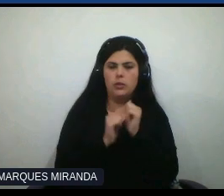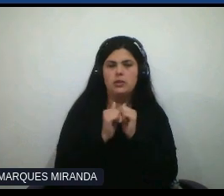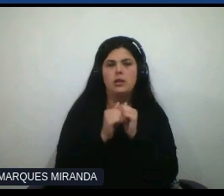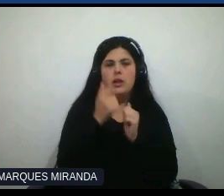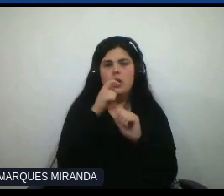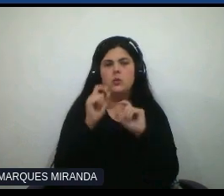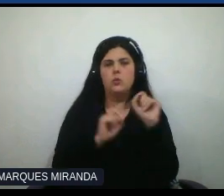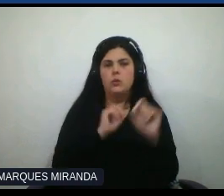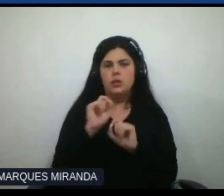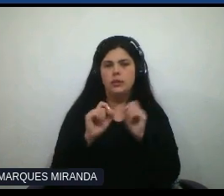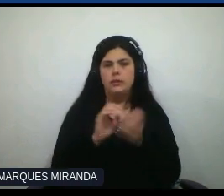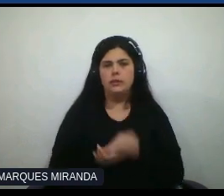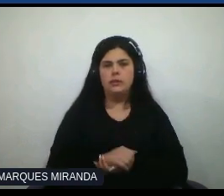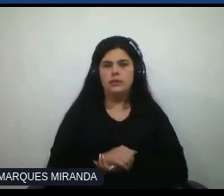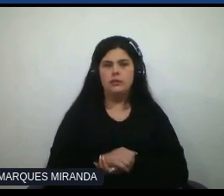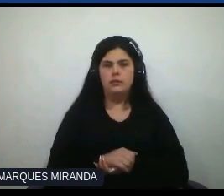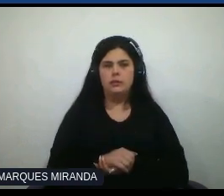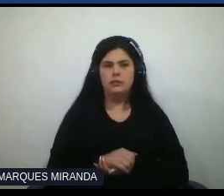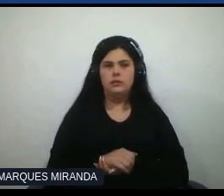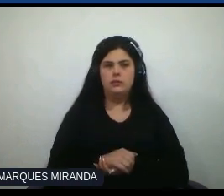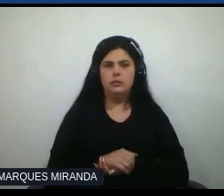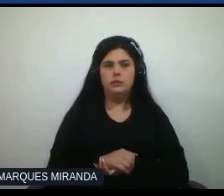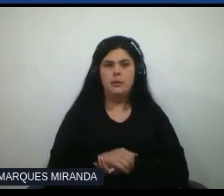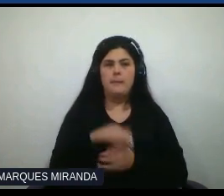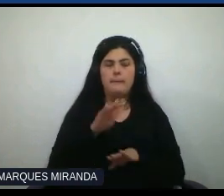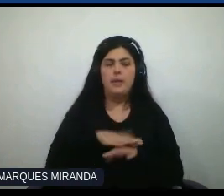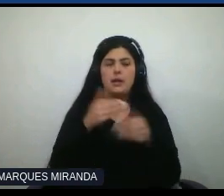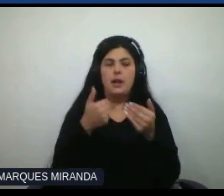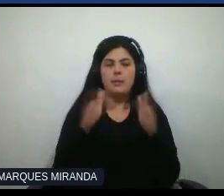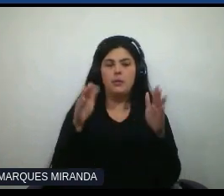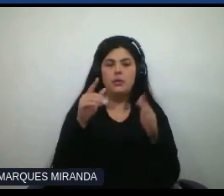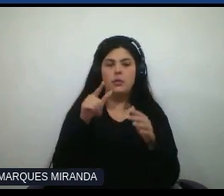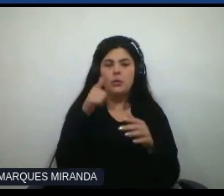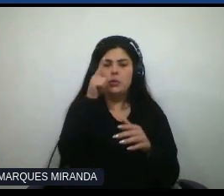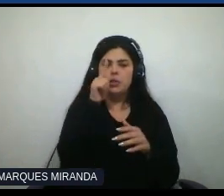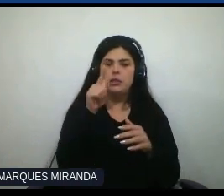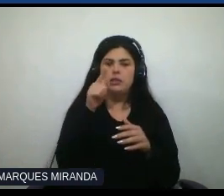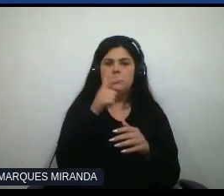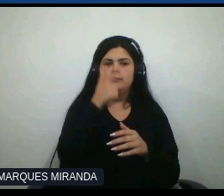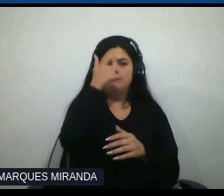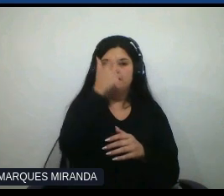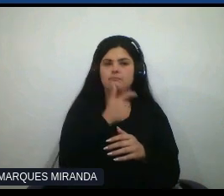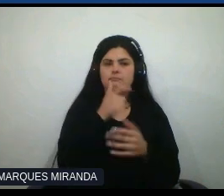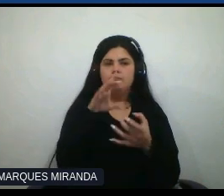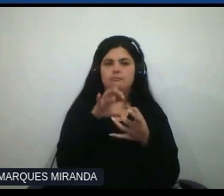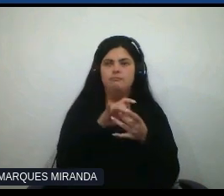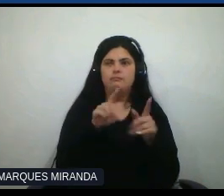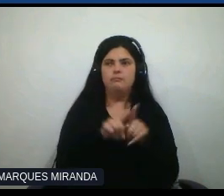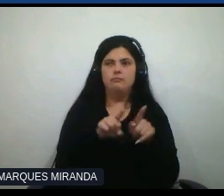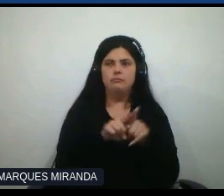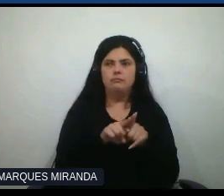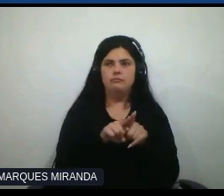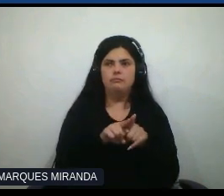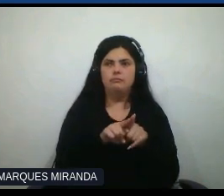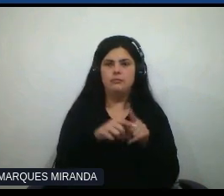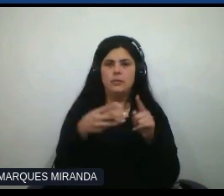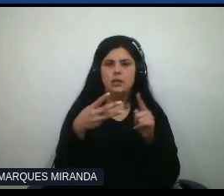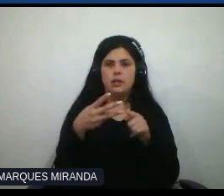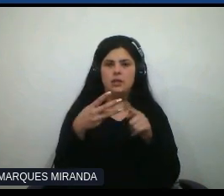acho que tem muito mais abertura para vocês serem vocês mesmos. Terceiro